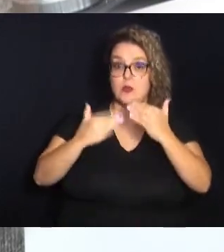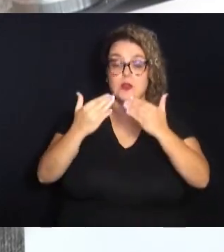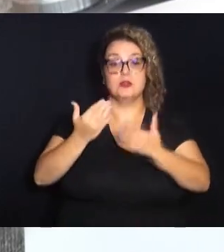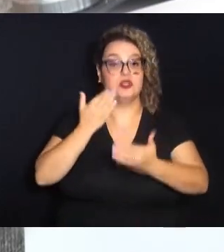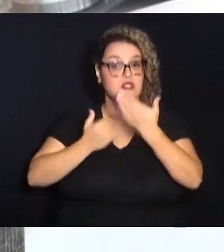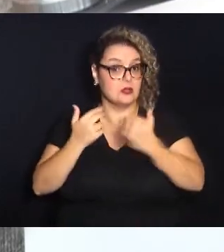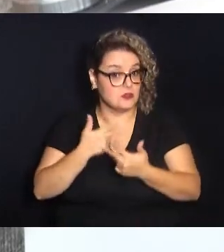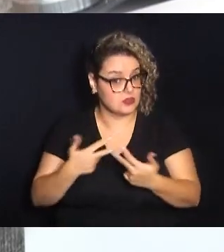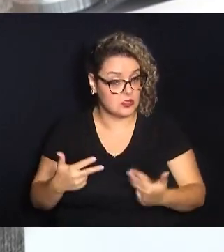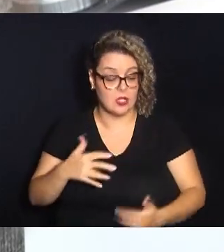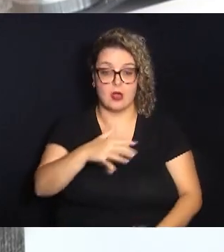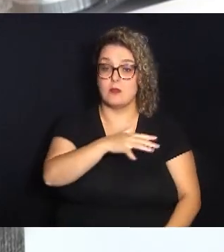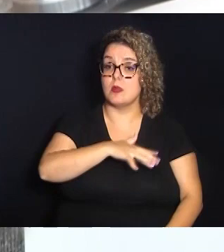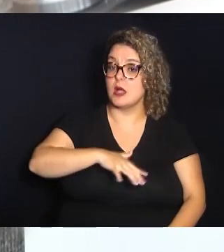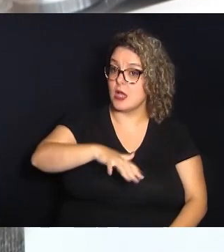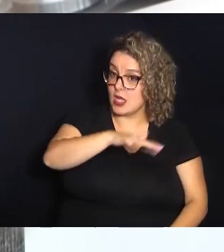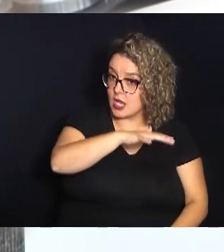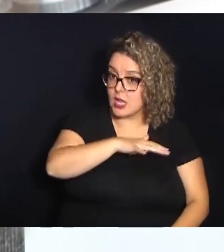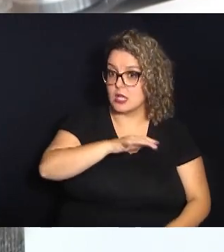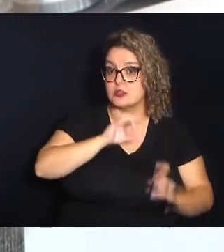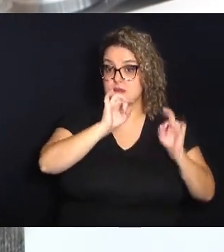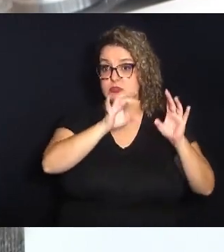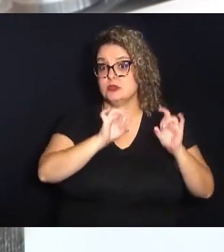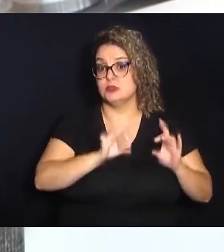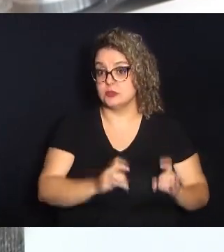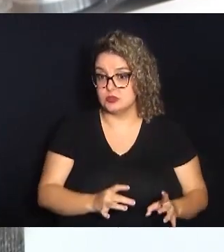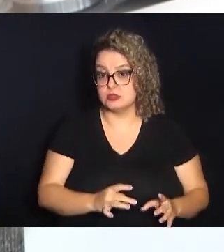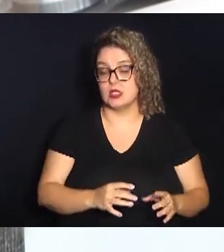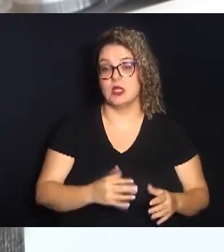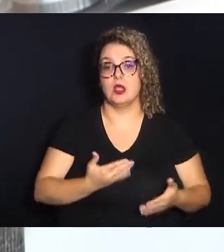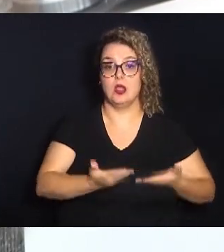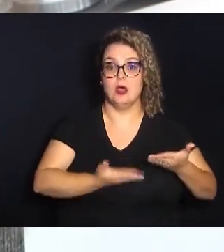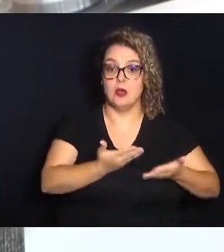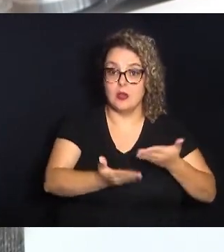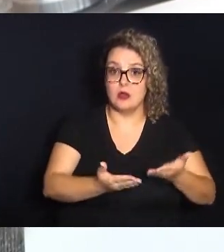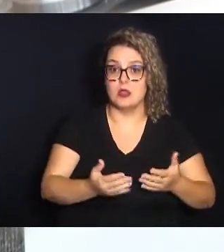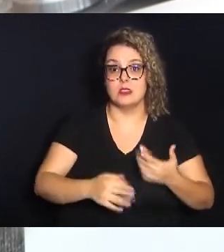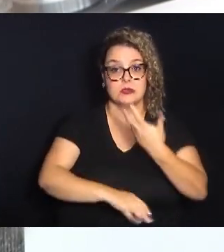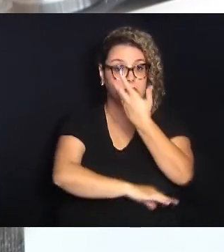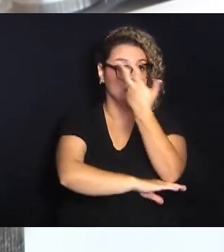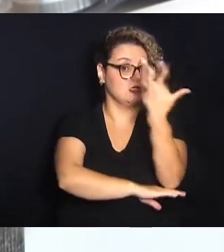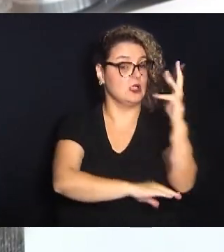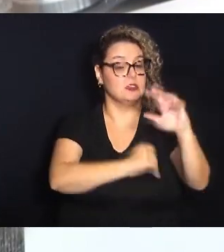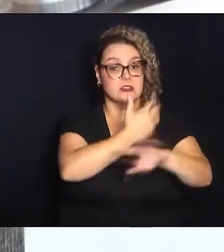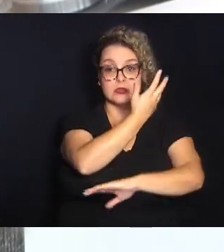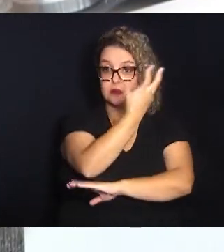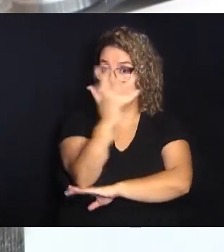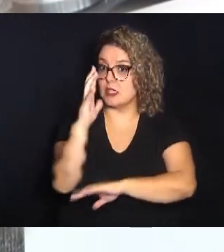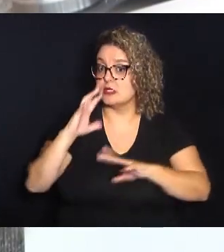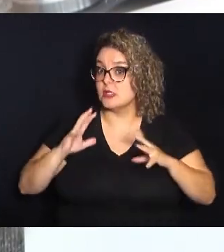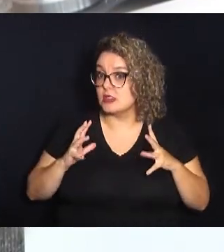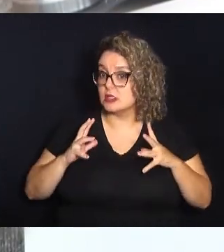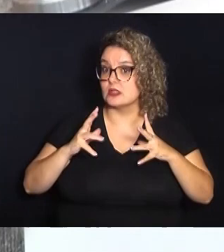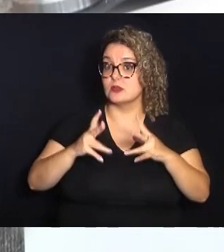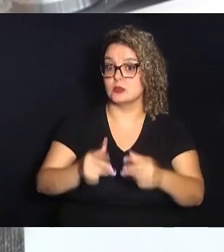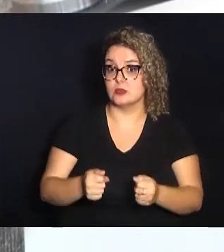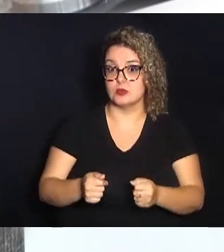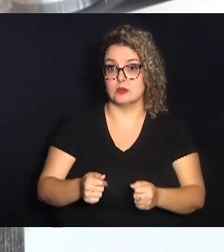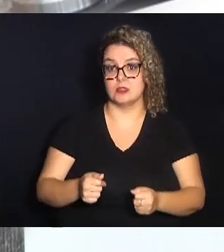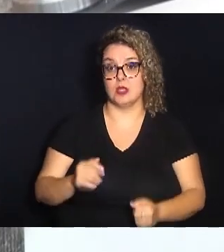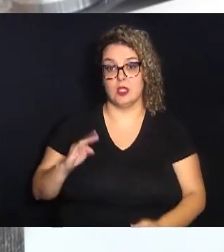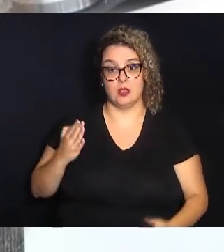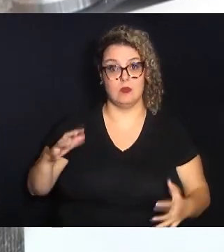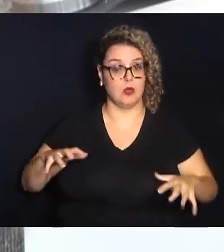à produção de alimentos é uma área destinada a à preservação das matas isso tudo